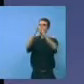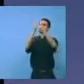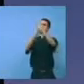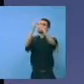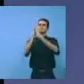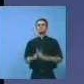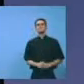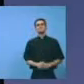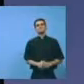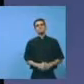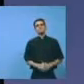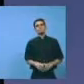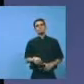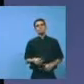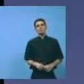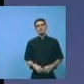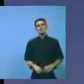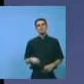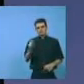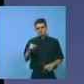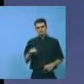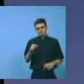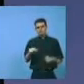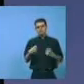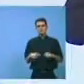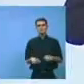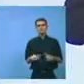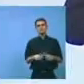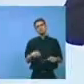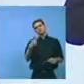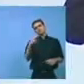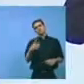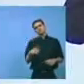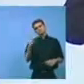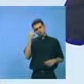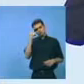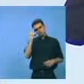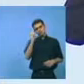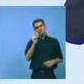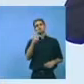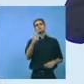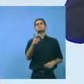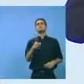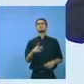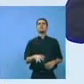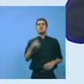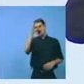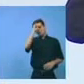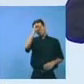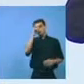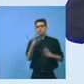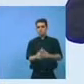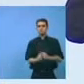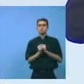Eis o que deve ocupar vossos pensamentos. O que aprendestes,